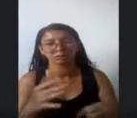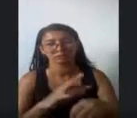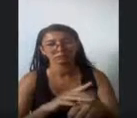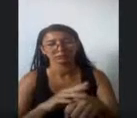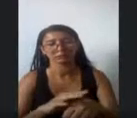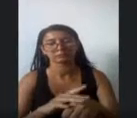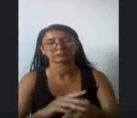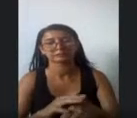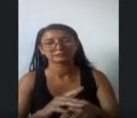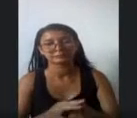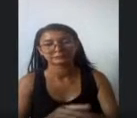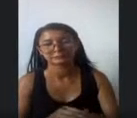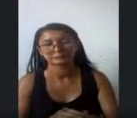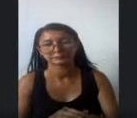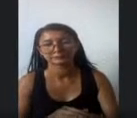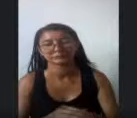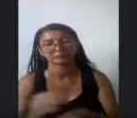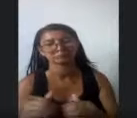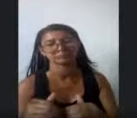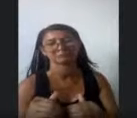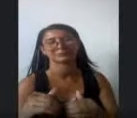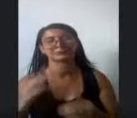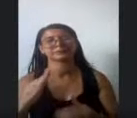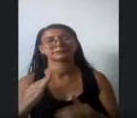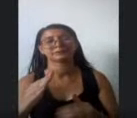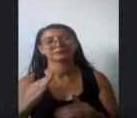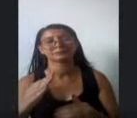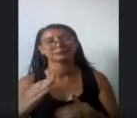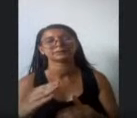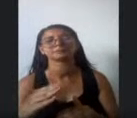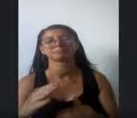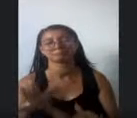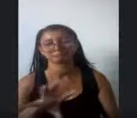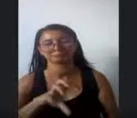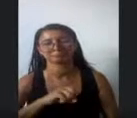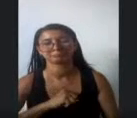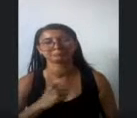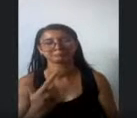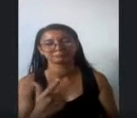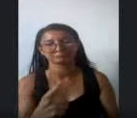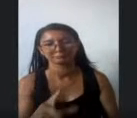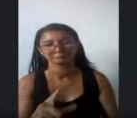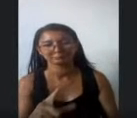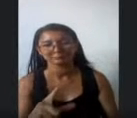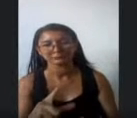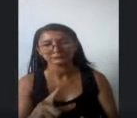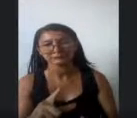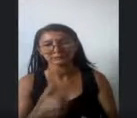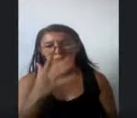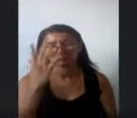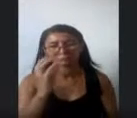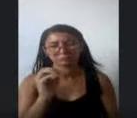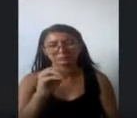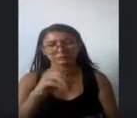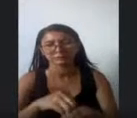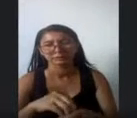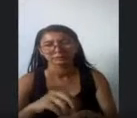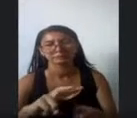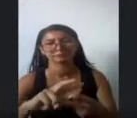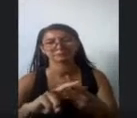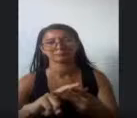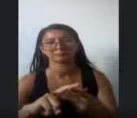daquela pessoa contrair sífilis. Histórico de prisão aumentava em 4 vezes, né? Por que aumentava em 4